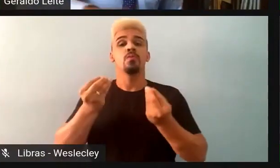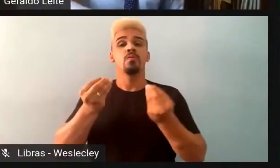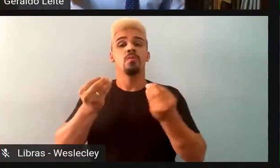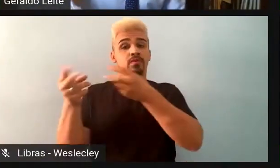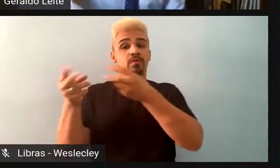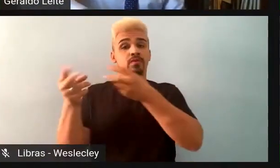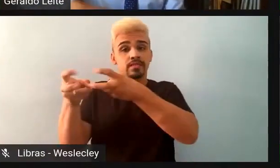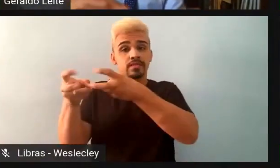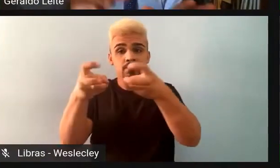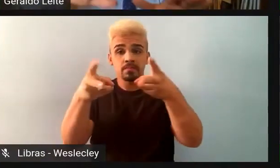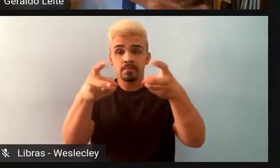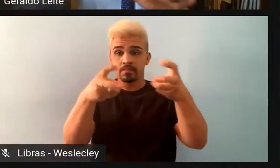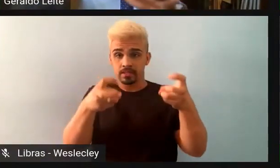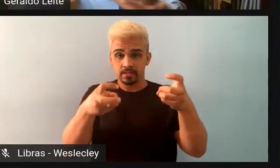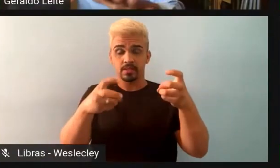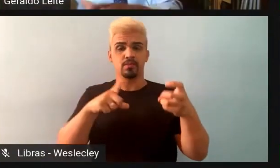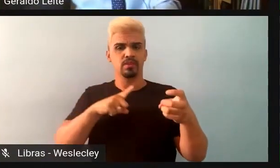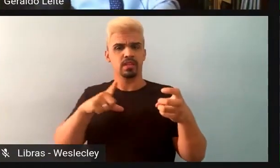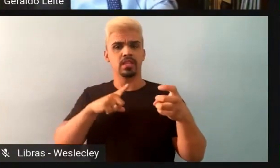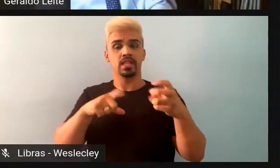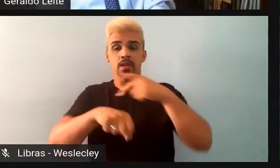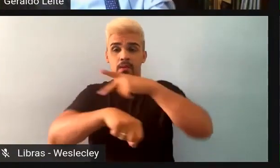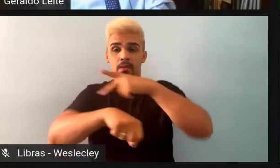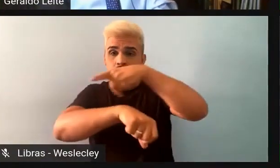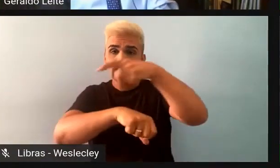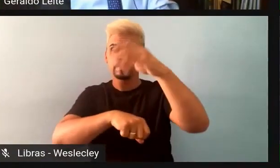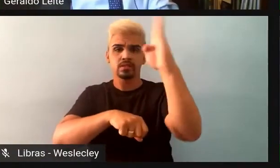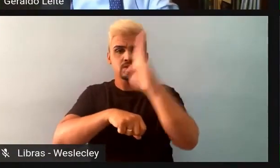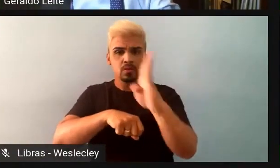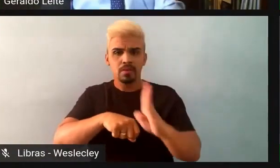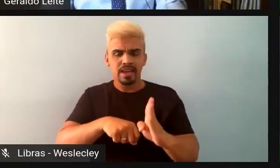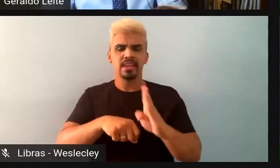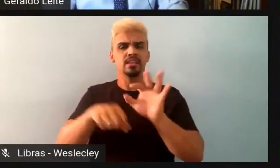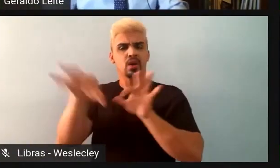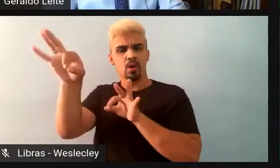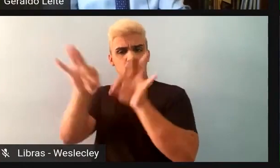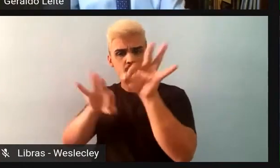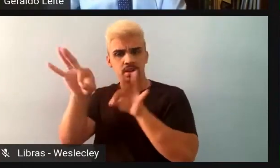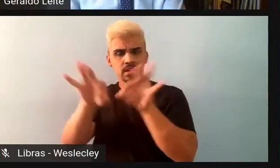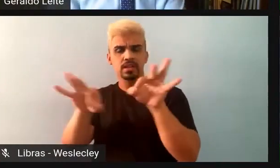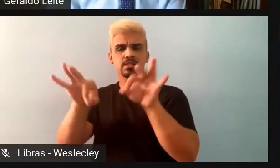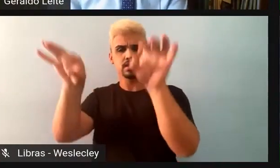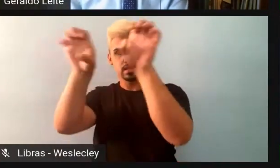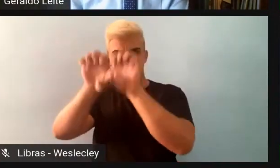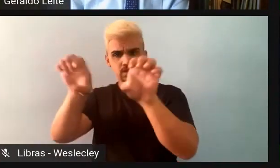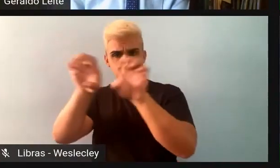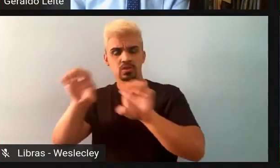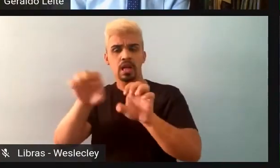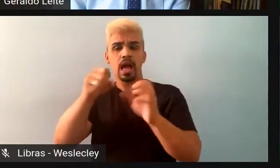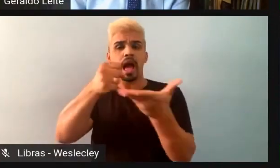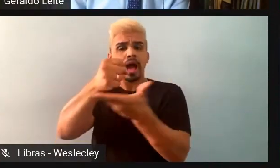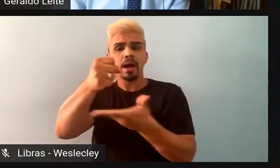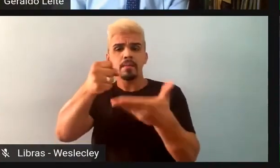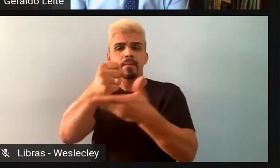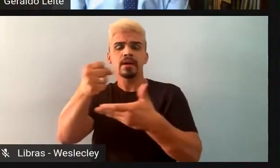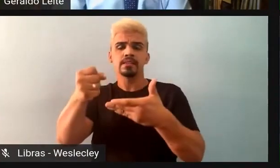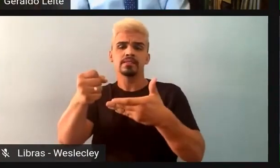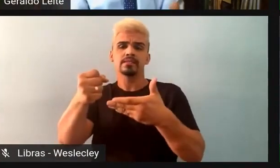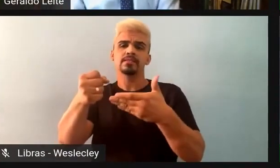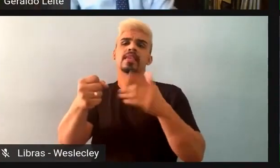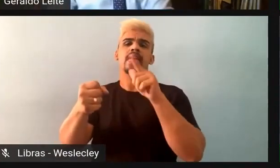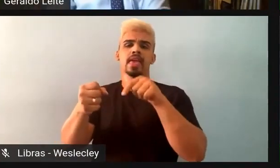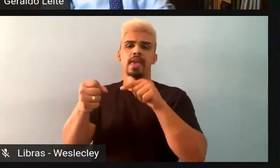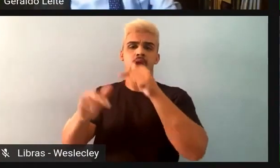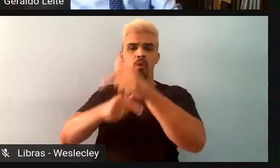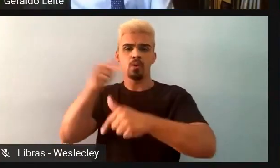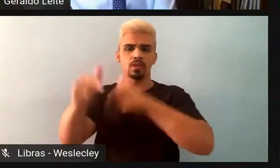que o país se estrutura fundamentalmente sobre o trabalho escravo,